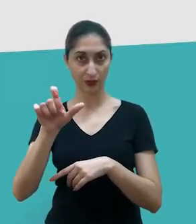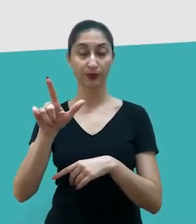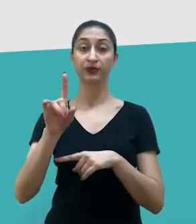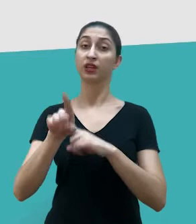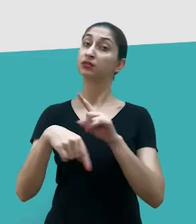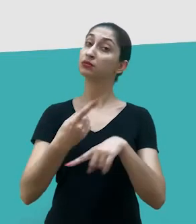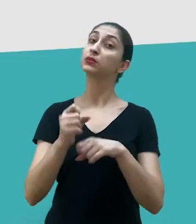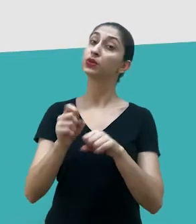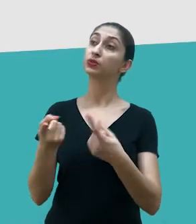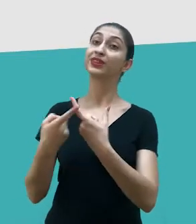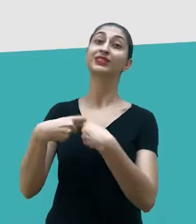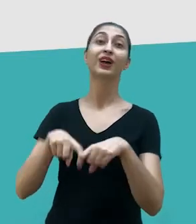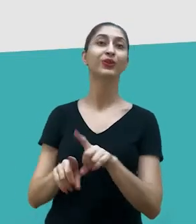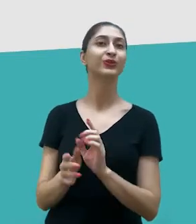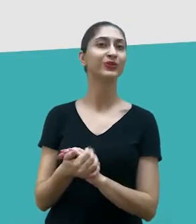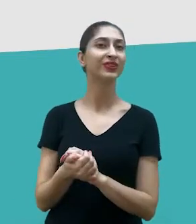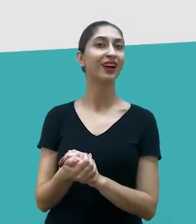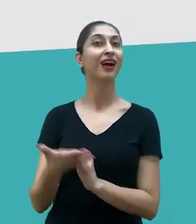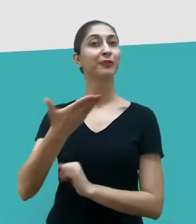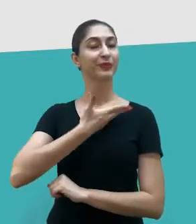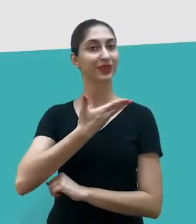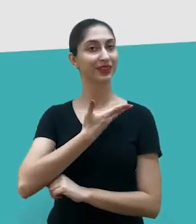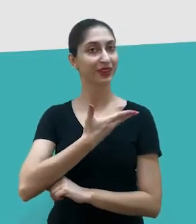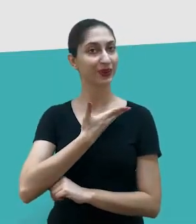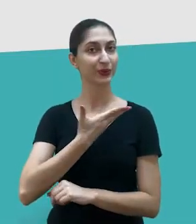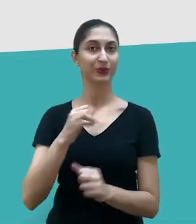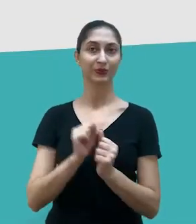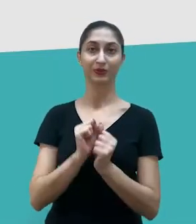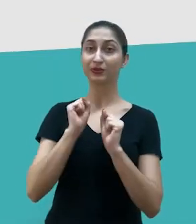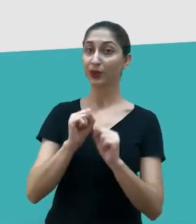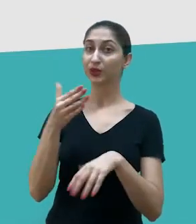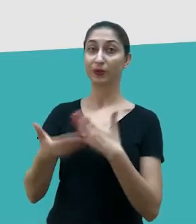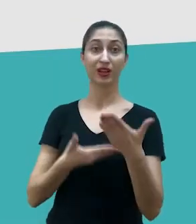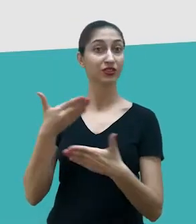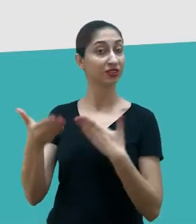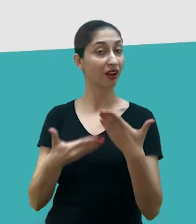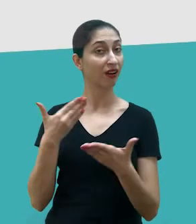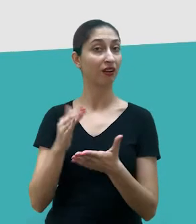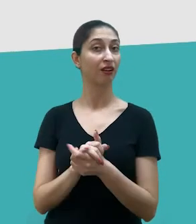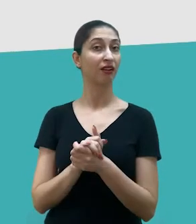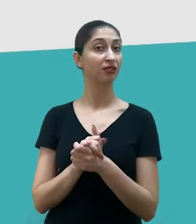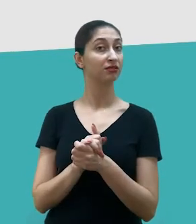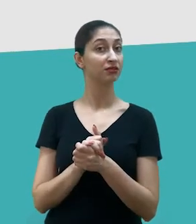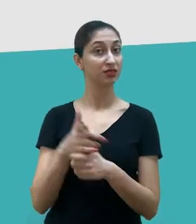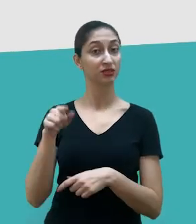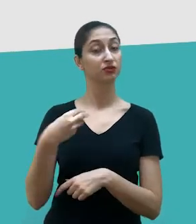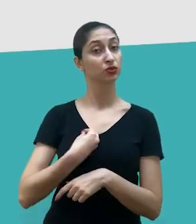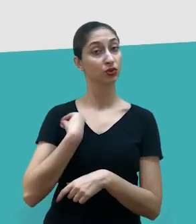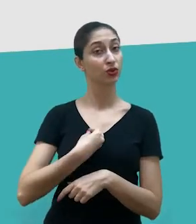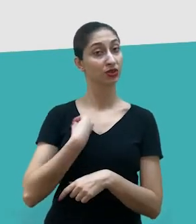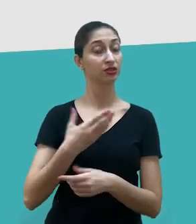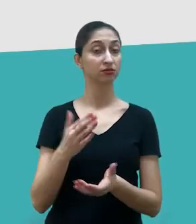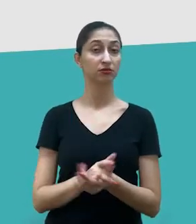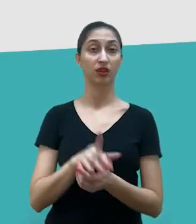pegar emprestado, não é, do amigo, fazer um guarda-roupa compartilhado? Isso funciona demais e